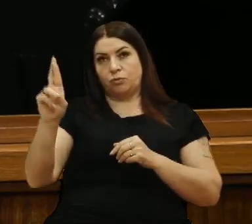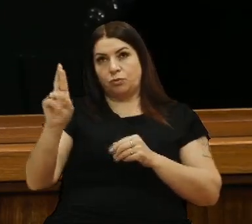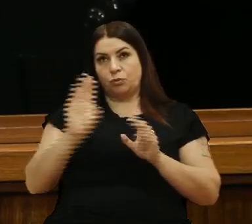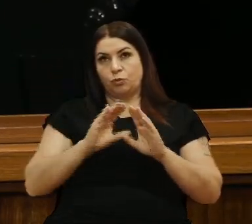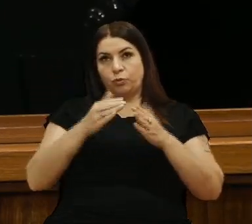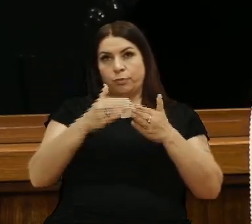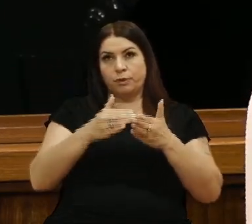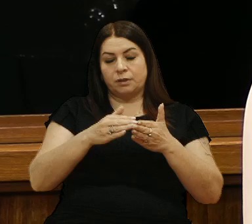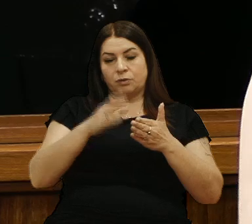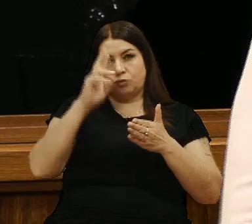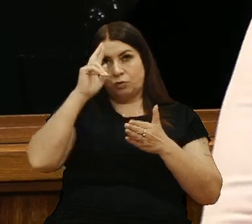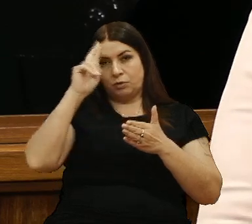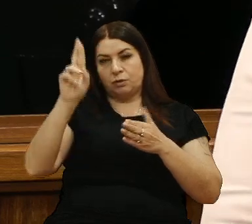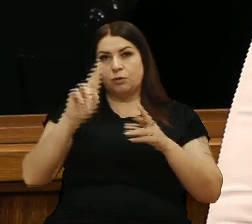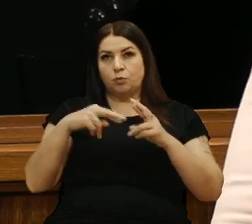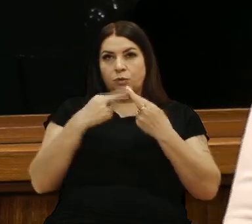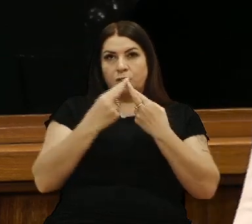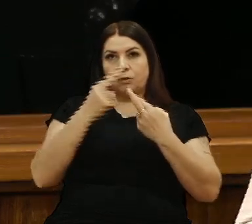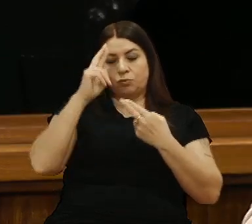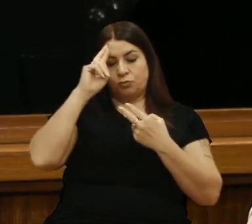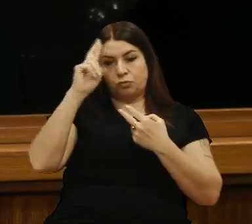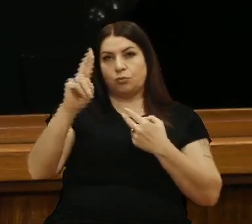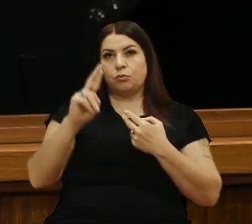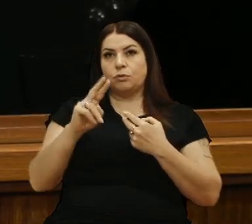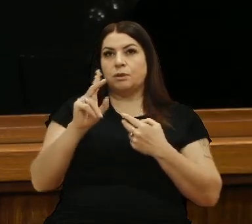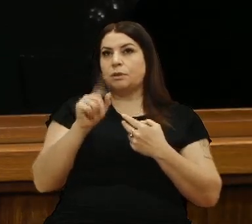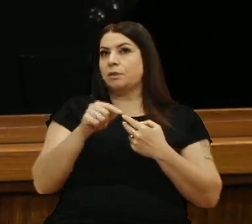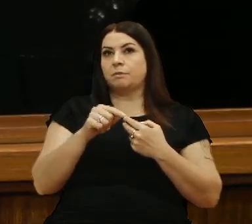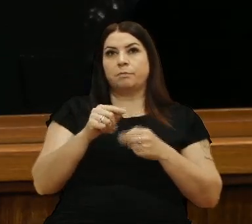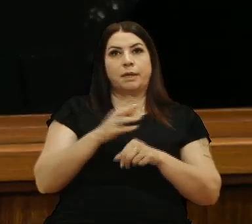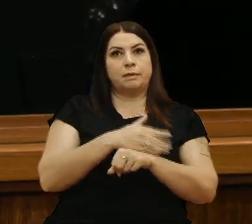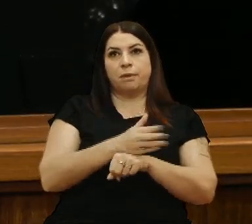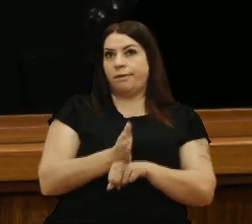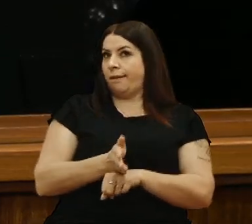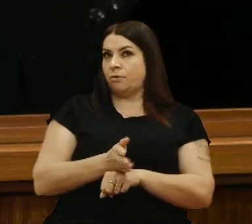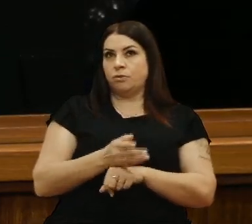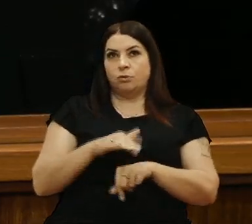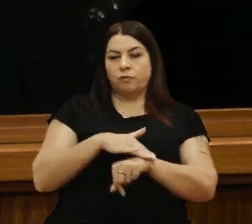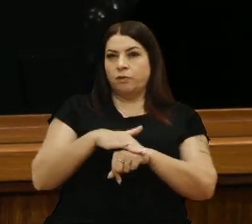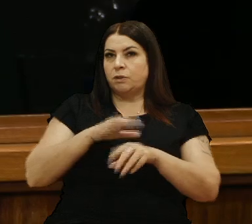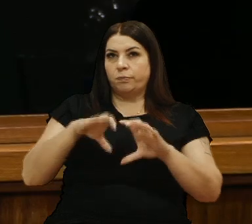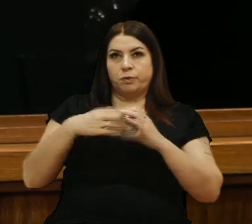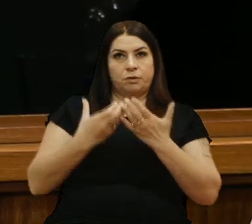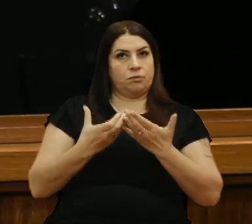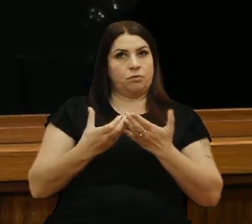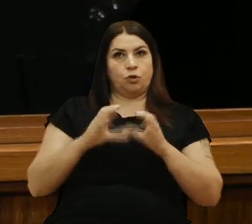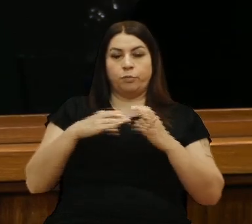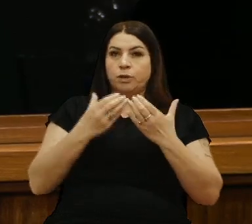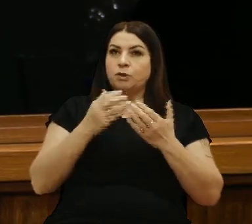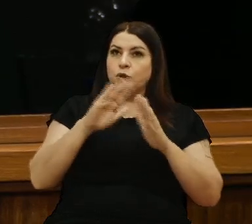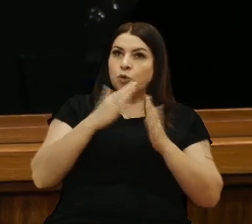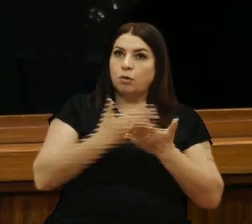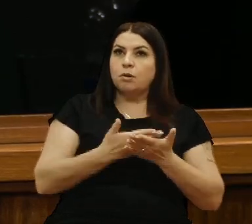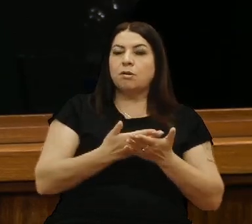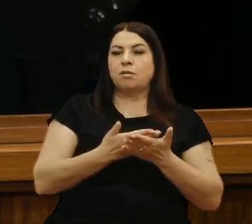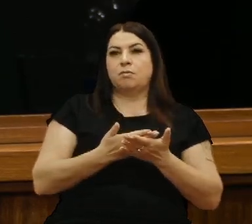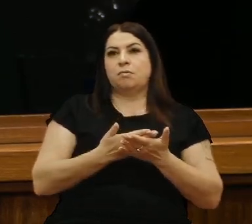comissão de direção ou na reunião de diretores, mas é muito tarde para falar com a comunidade escolar. A comunidade tinha que ser